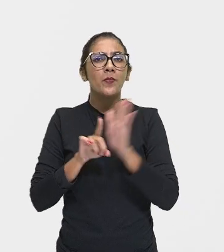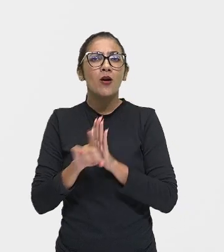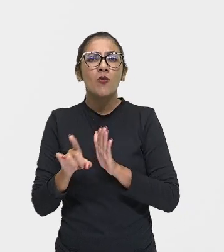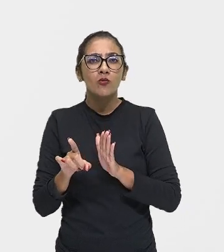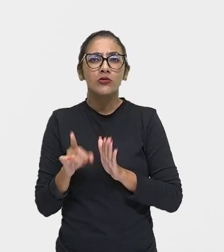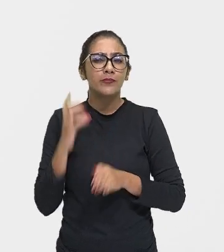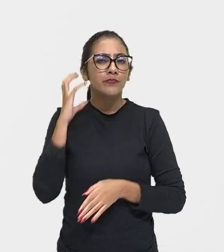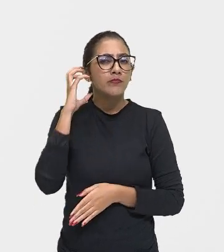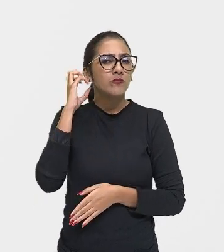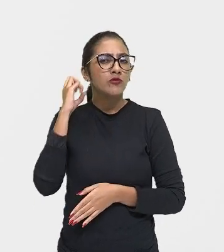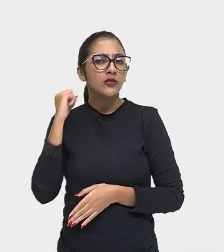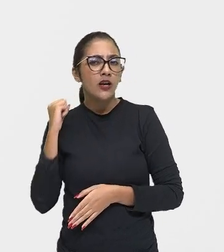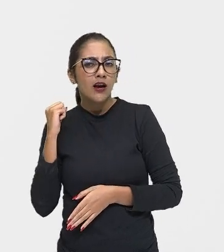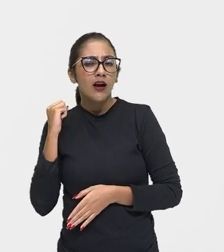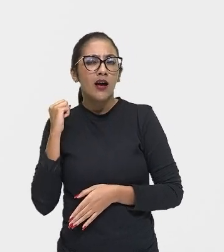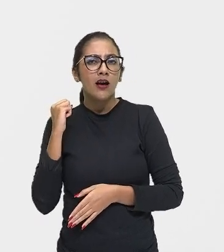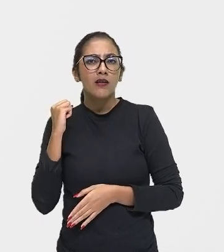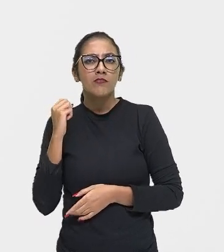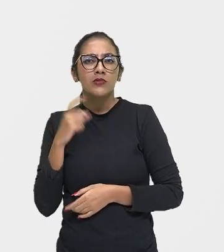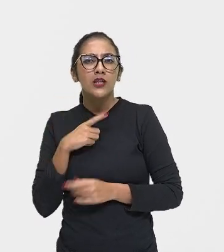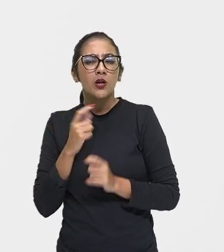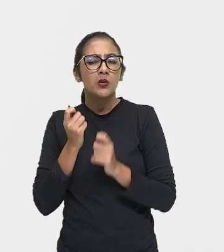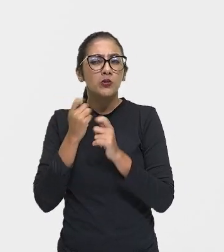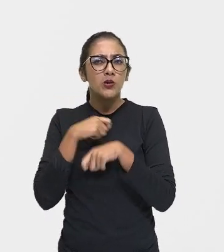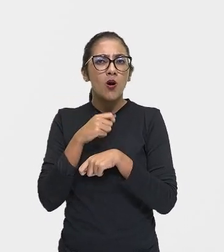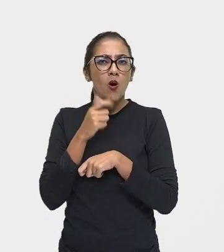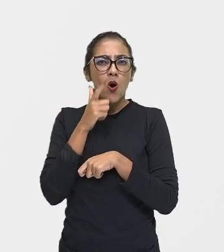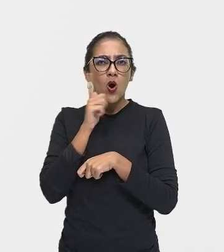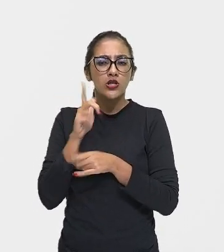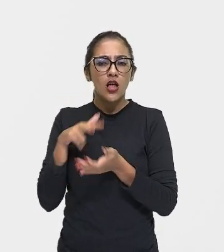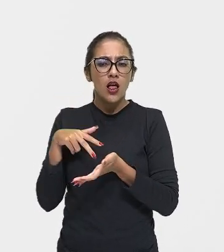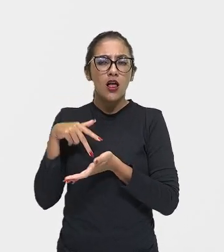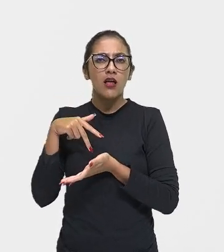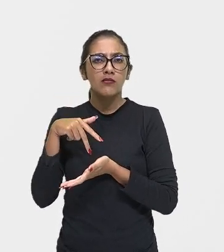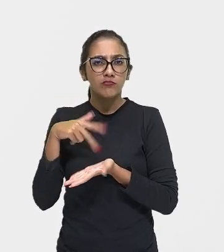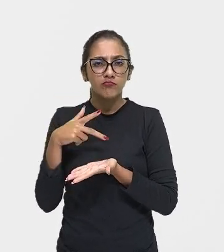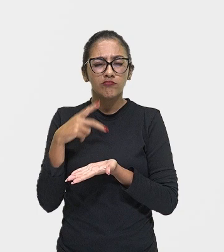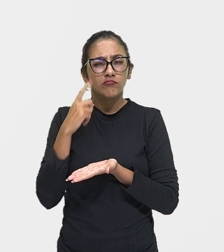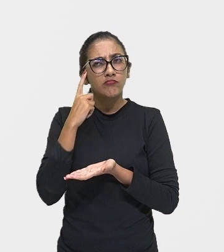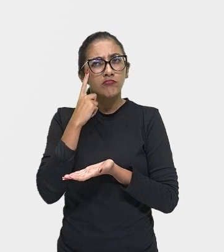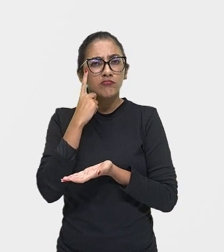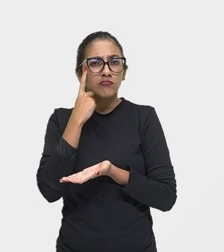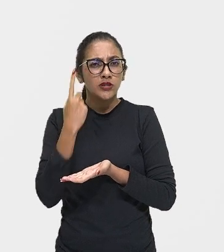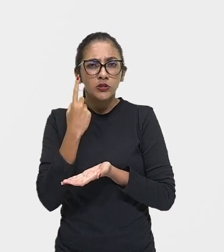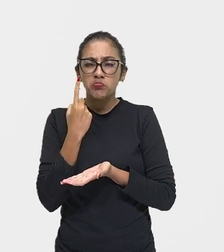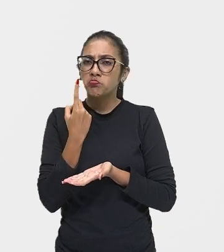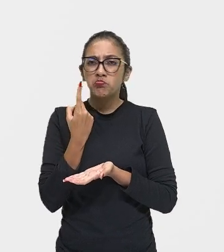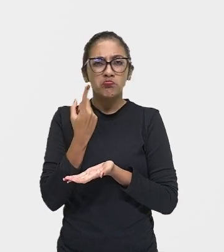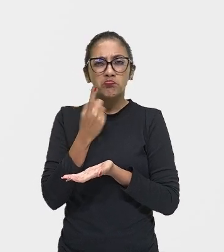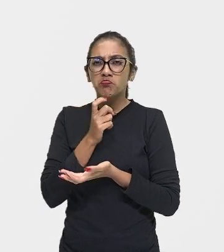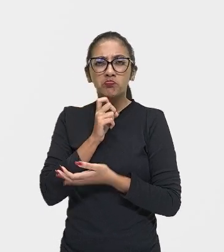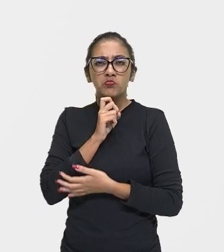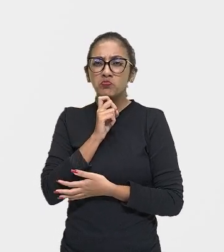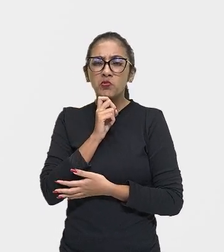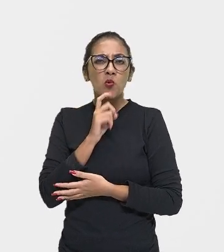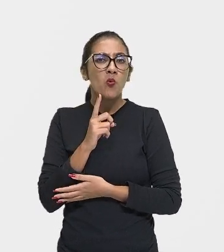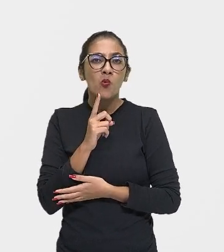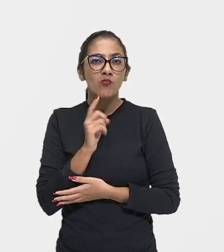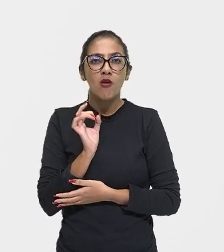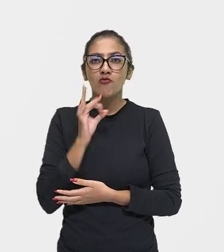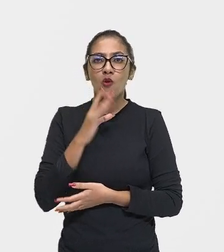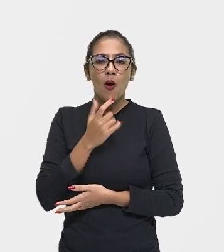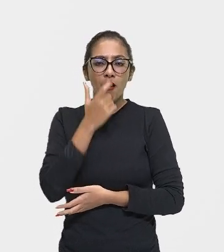cabelo, eu vou conseguir levantar? É porque a resposta, claro que não. Porque é só